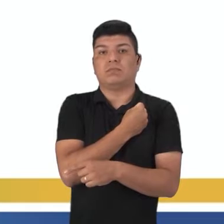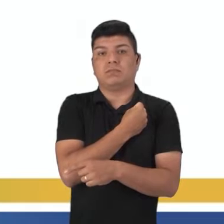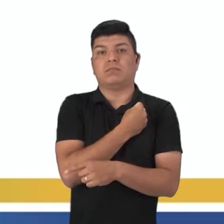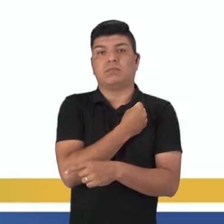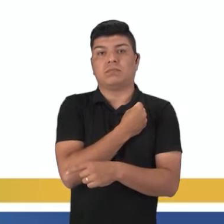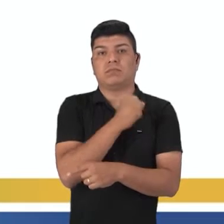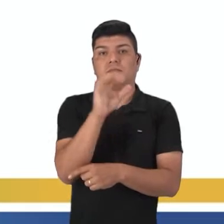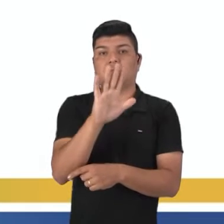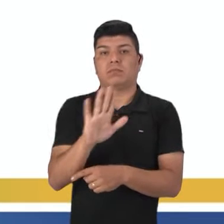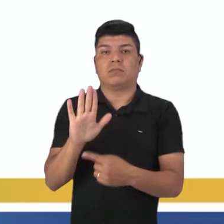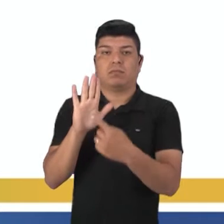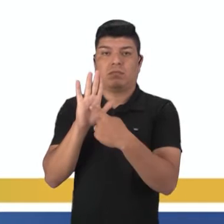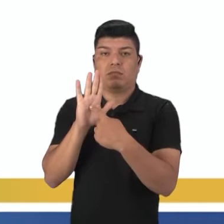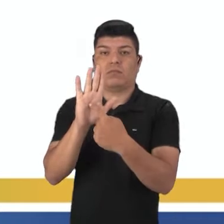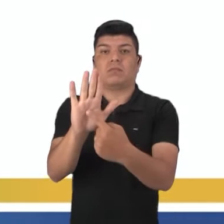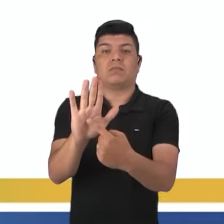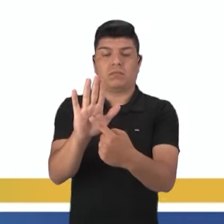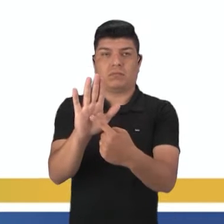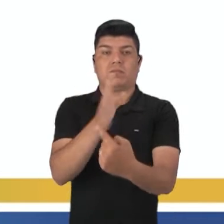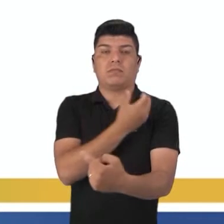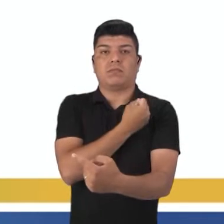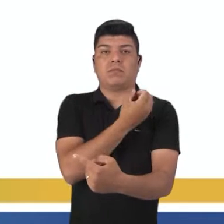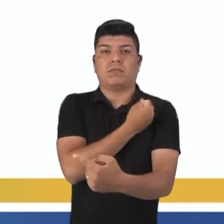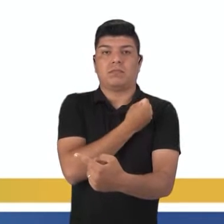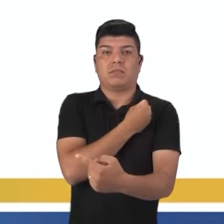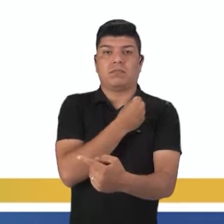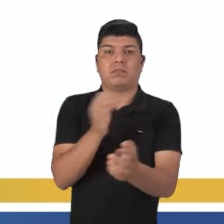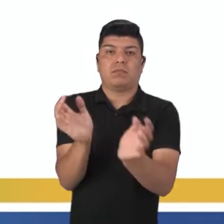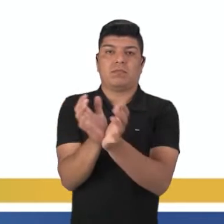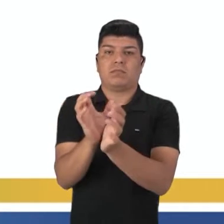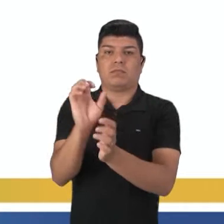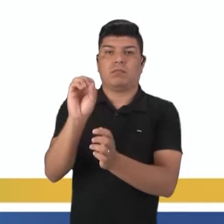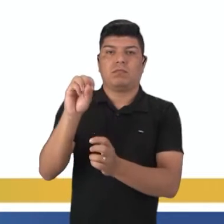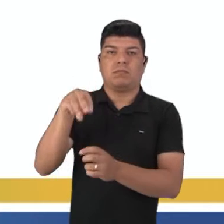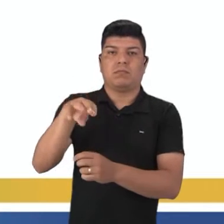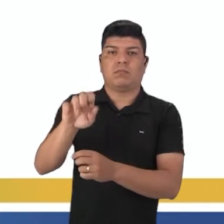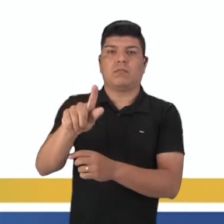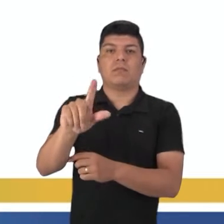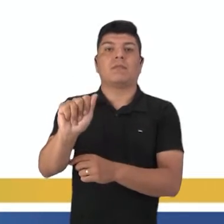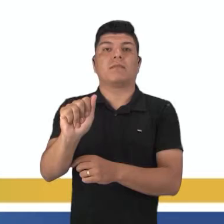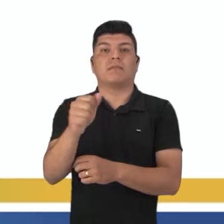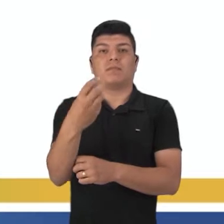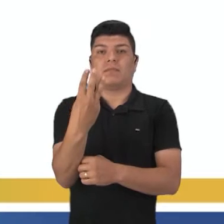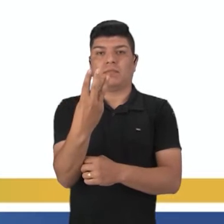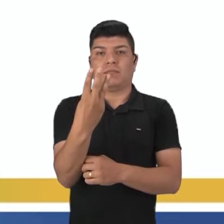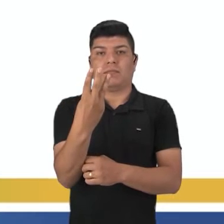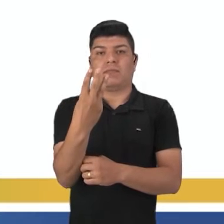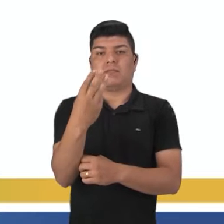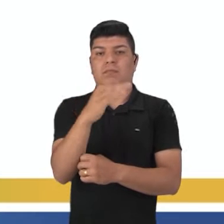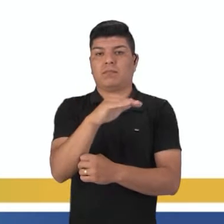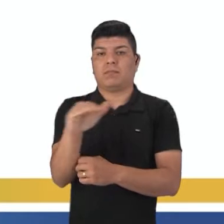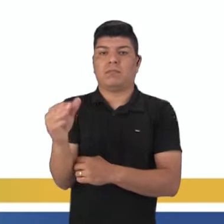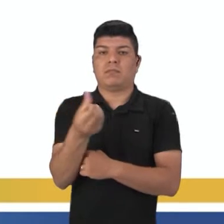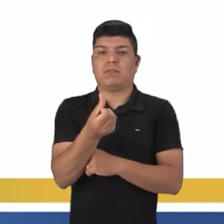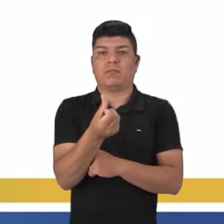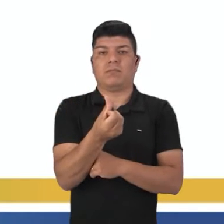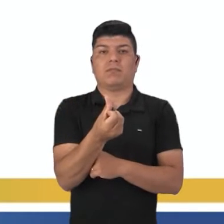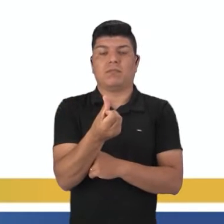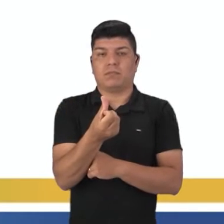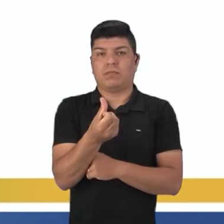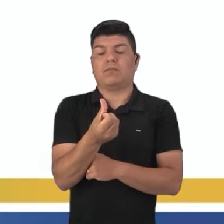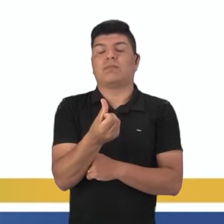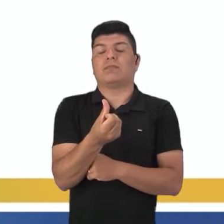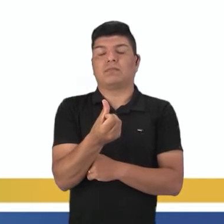do espaço amostral, né, que é o número de elementos do nosso conjunto ômega. Então, 3 sobre 6, que